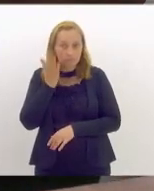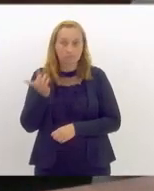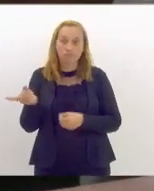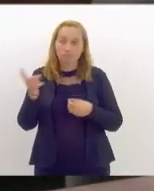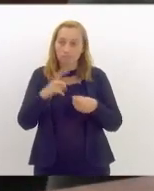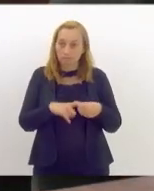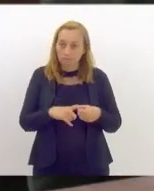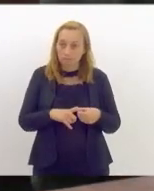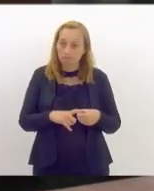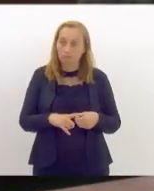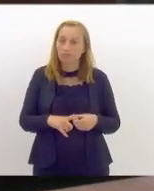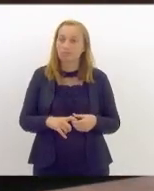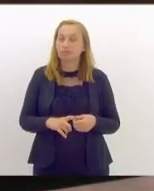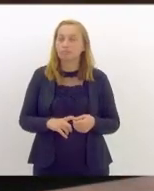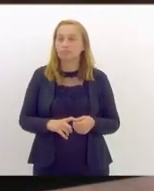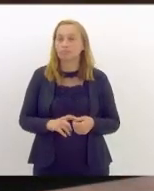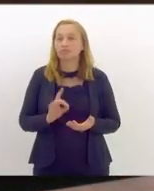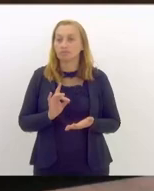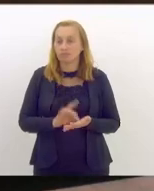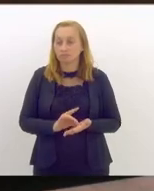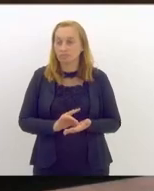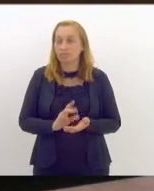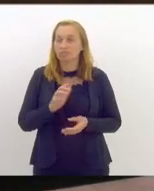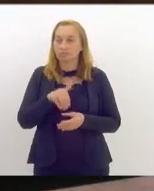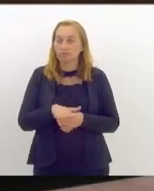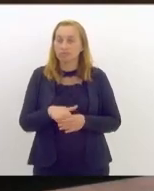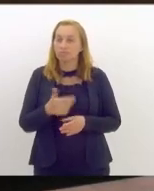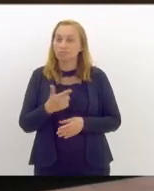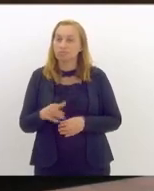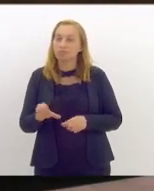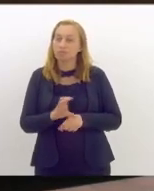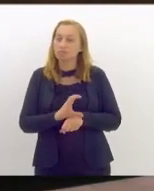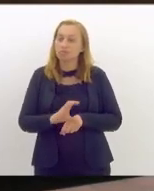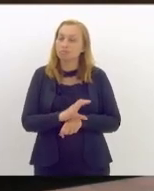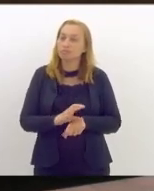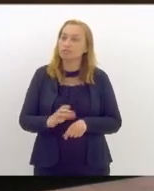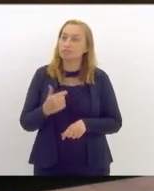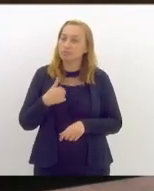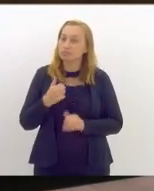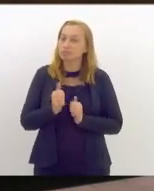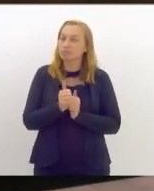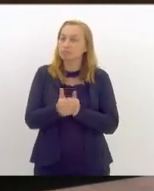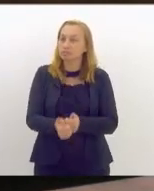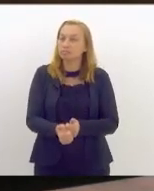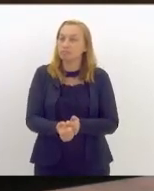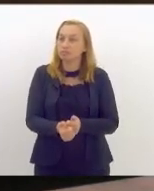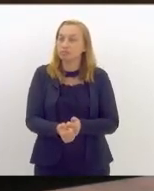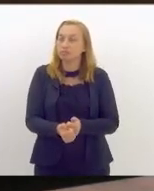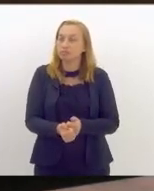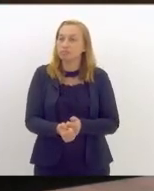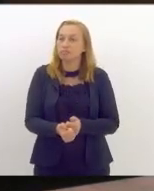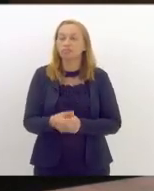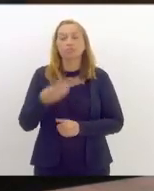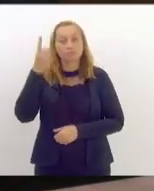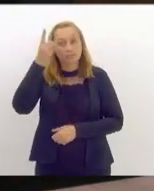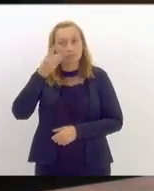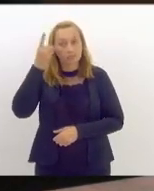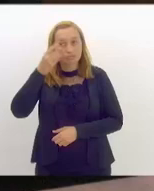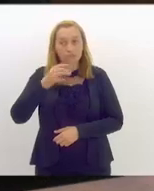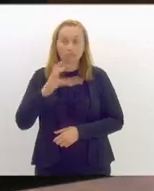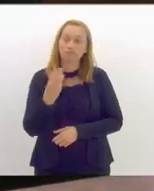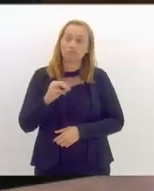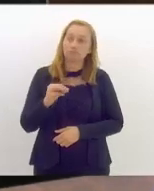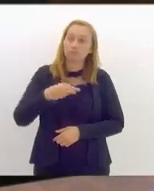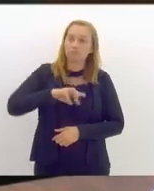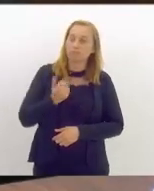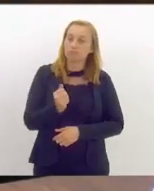exatamente Originalmente votou pela inconstitucionalidade eu acompanho parecer do deputado Chico